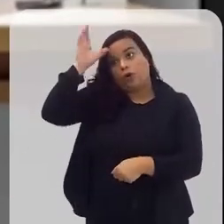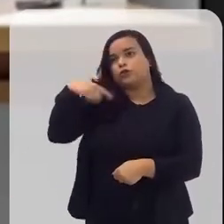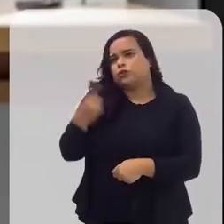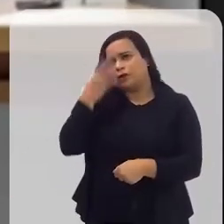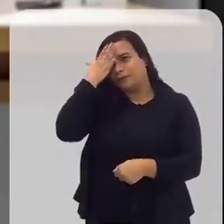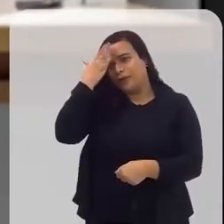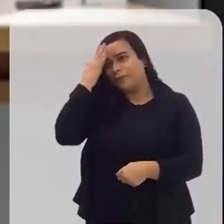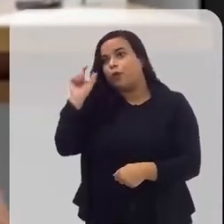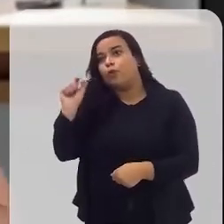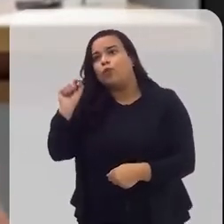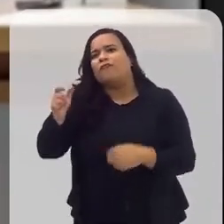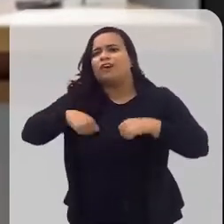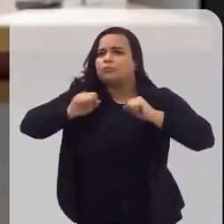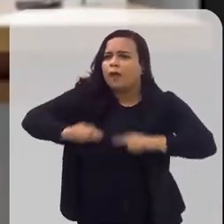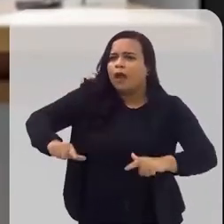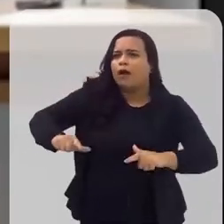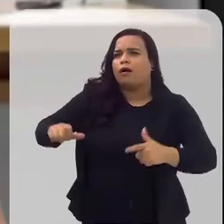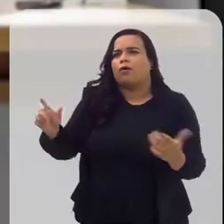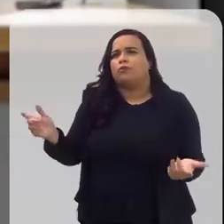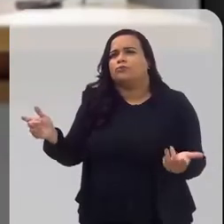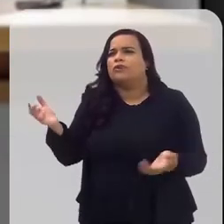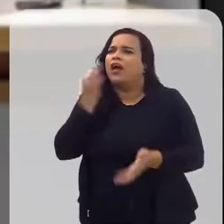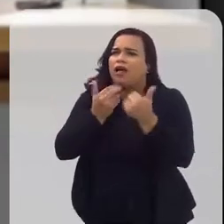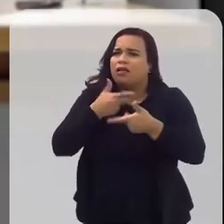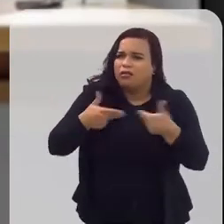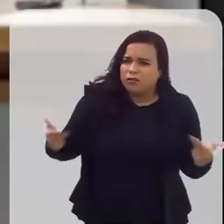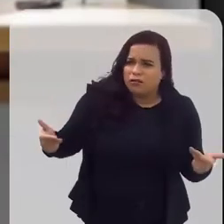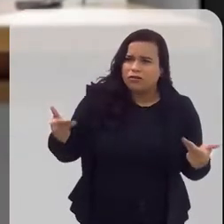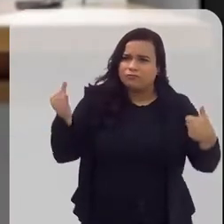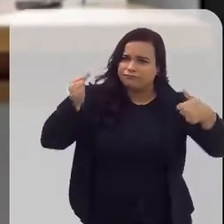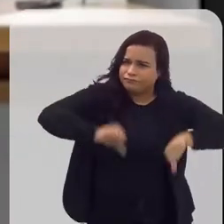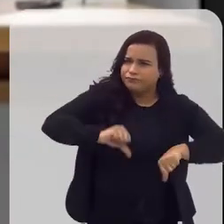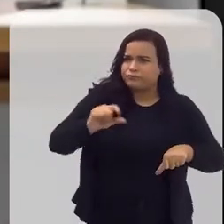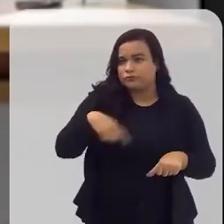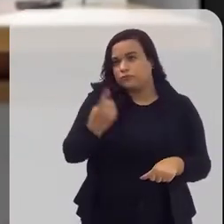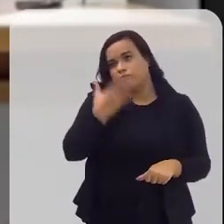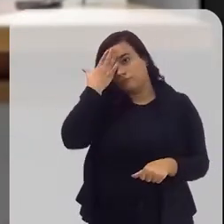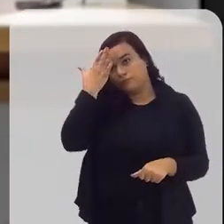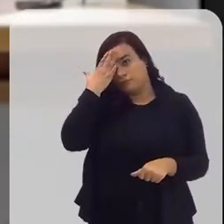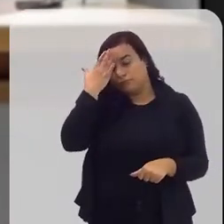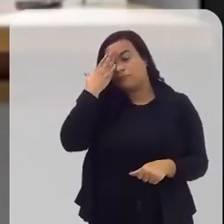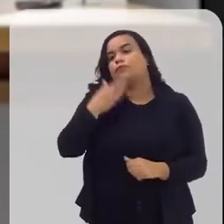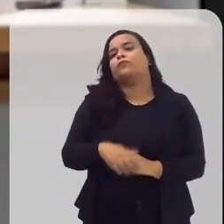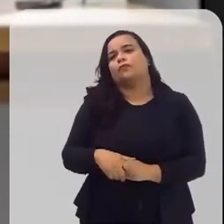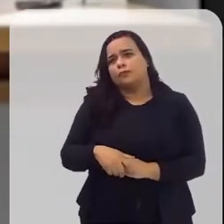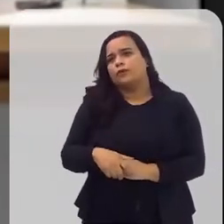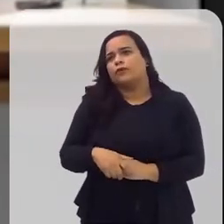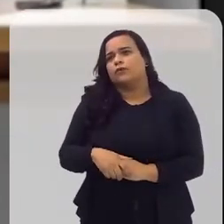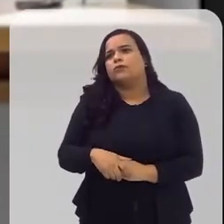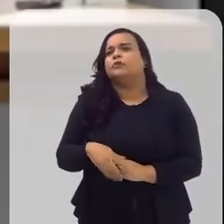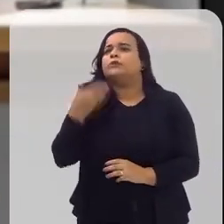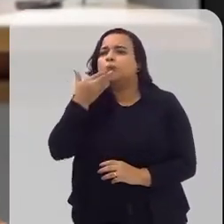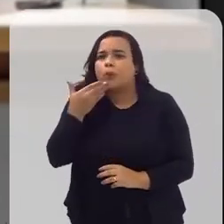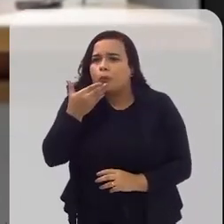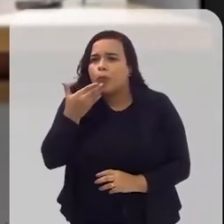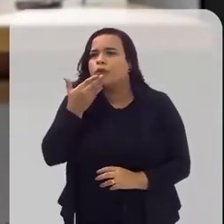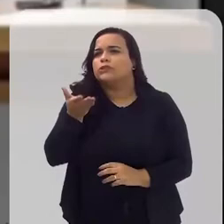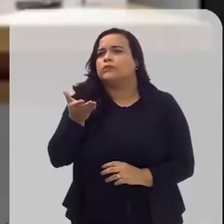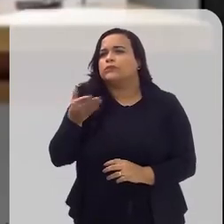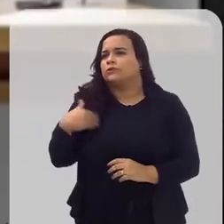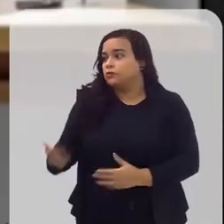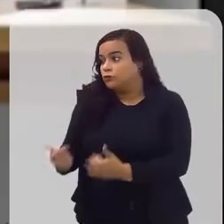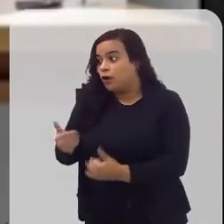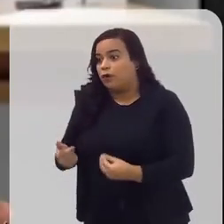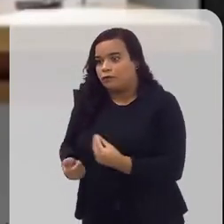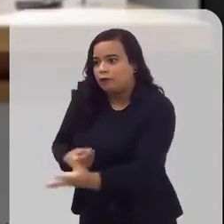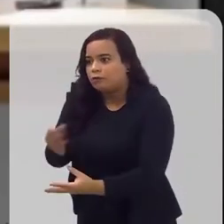gente sabe que faz mal para o organismo, que realmente deixa ali o organismo, né, mais fissurado com doce. A criança come doce